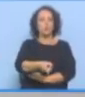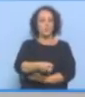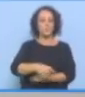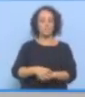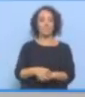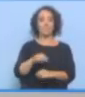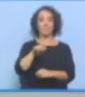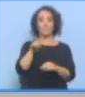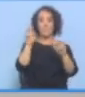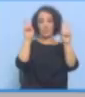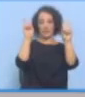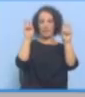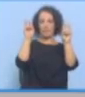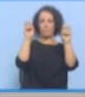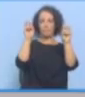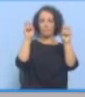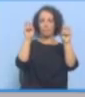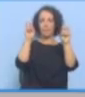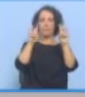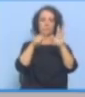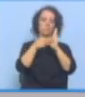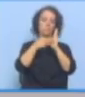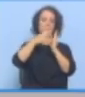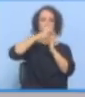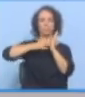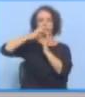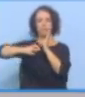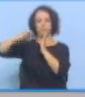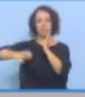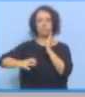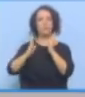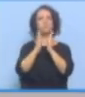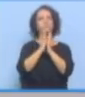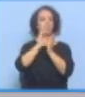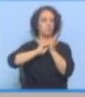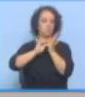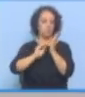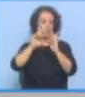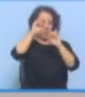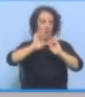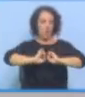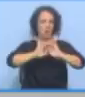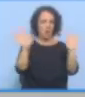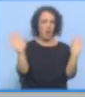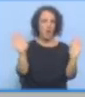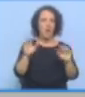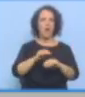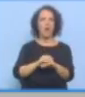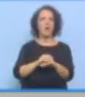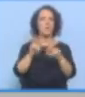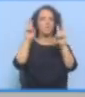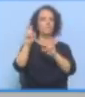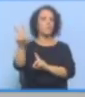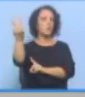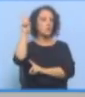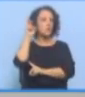que perpassa toda a Sagrada Escritura, sem dúvida, desde o famoso escuta